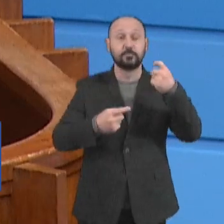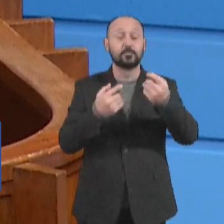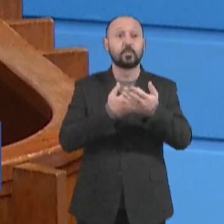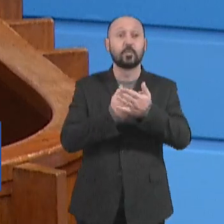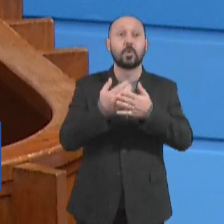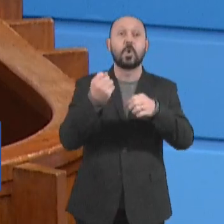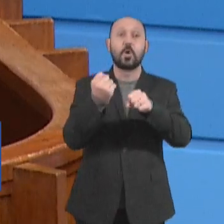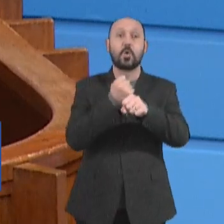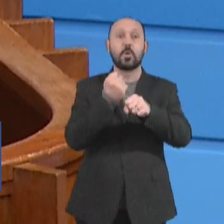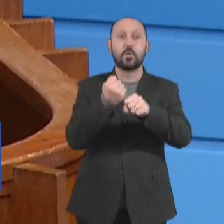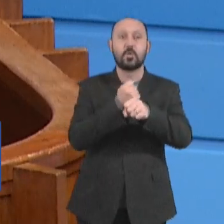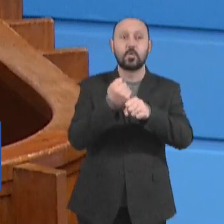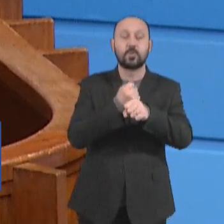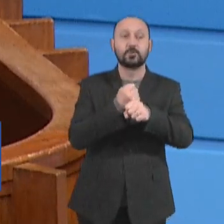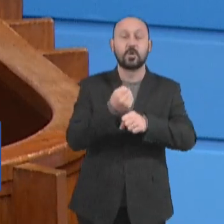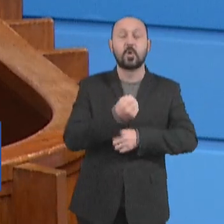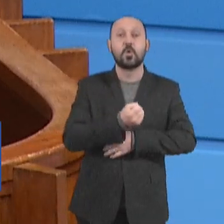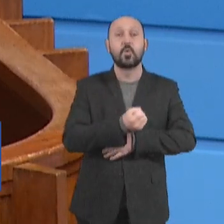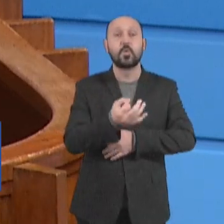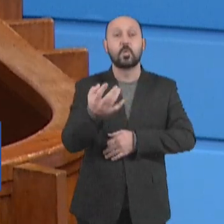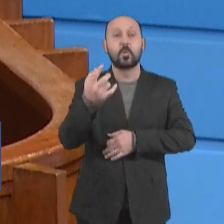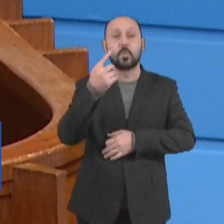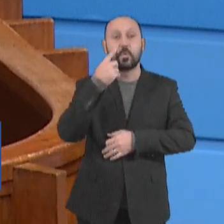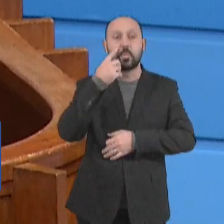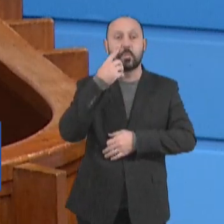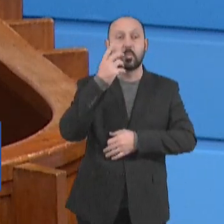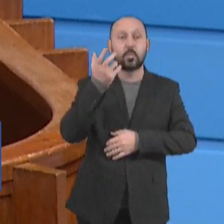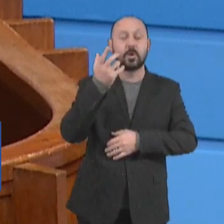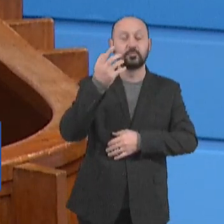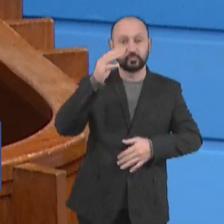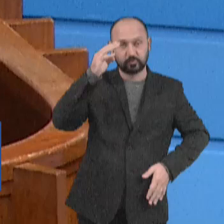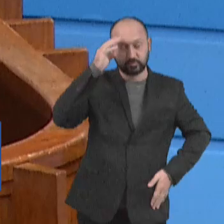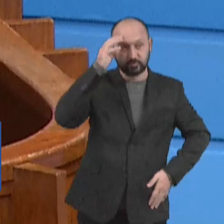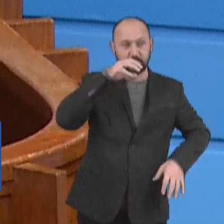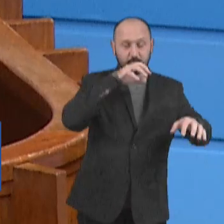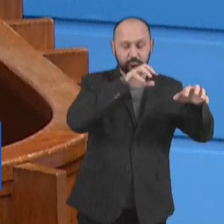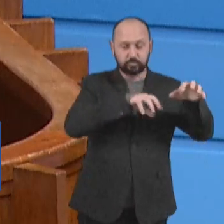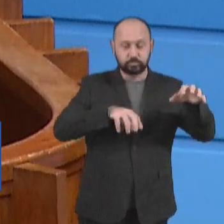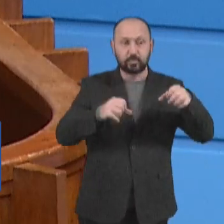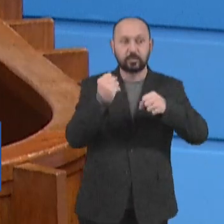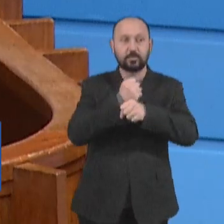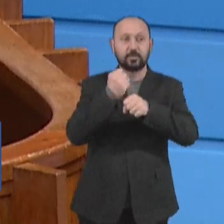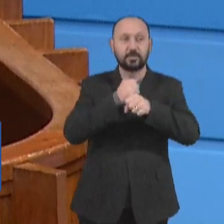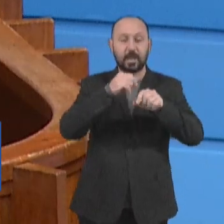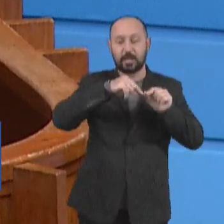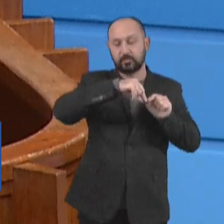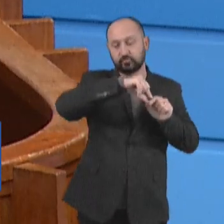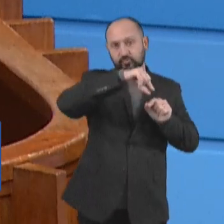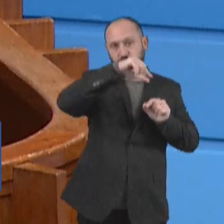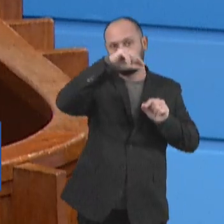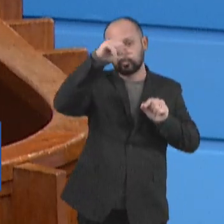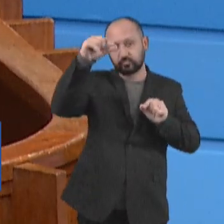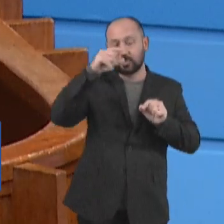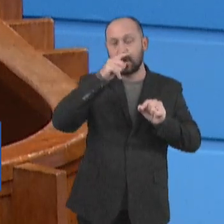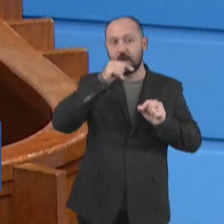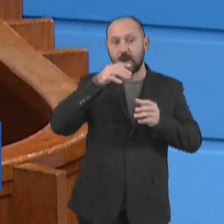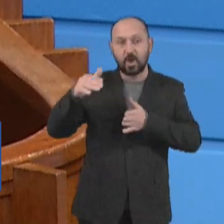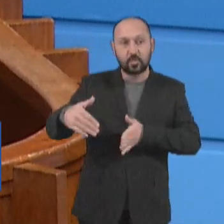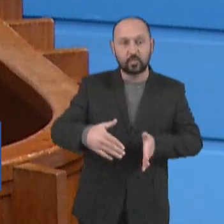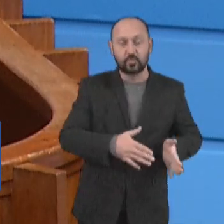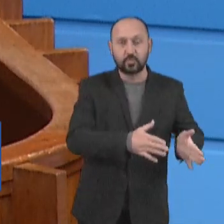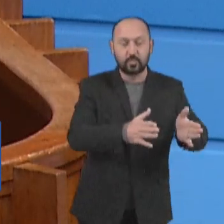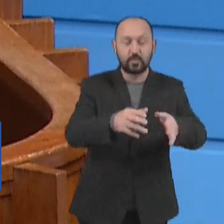tivemos a construção de uma grande quantidade de quartéis, né, sobretudo na área do Rio